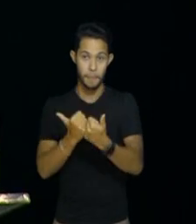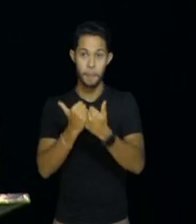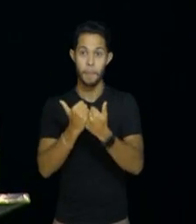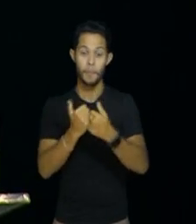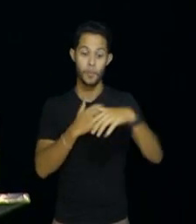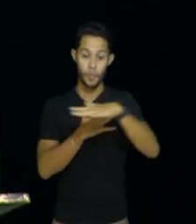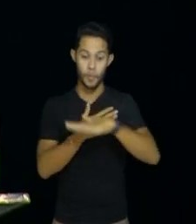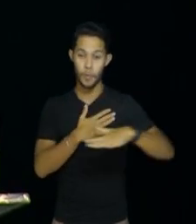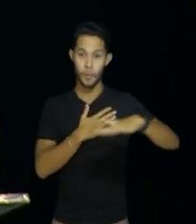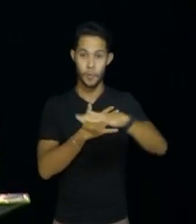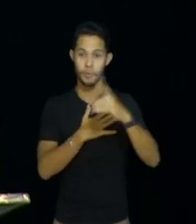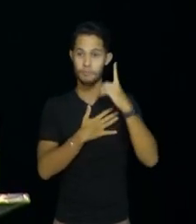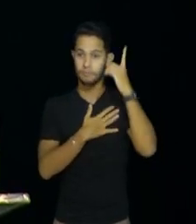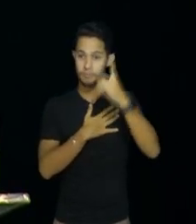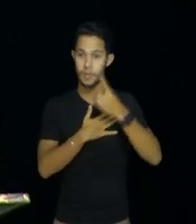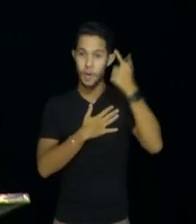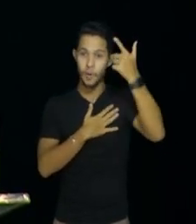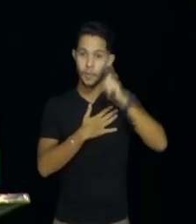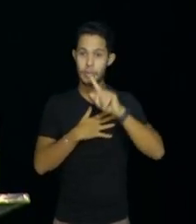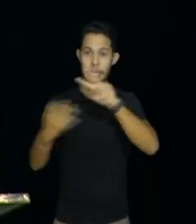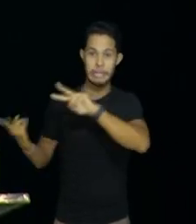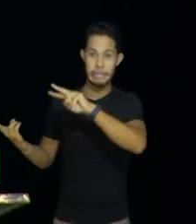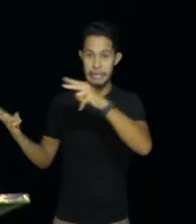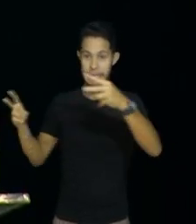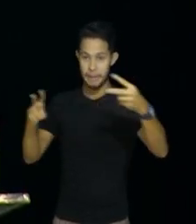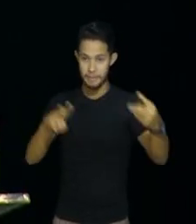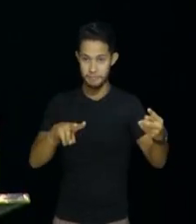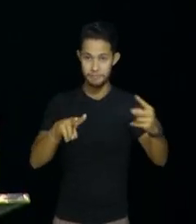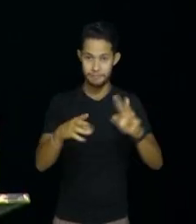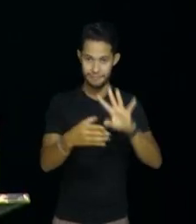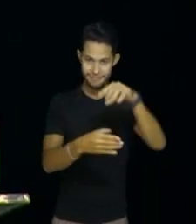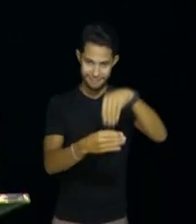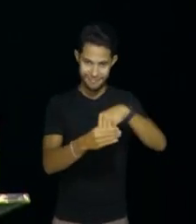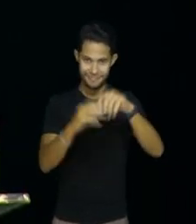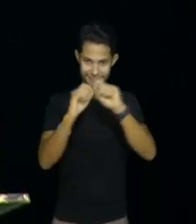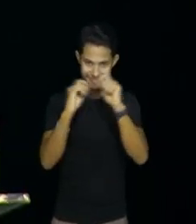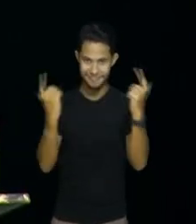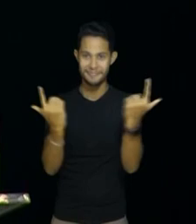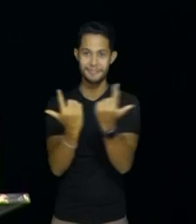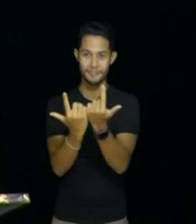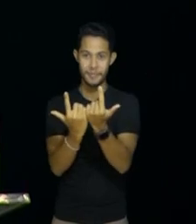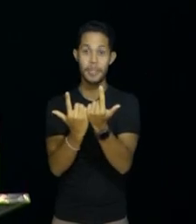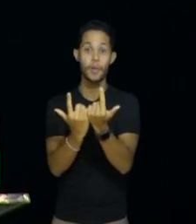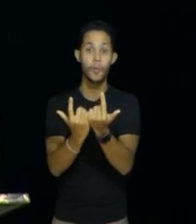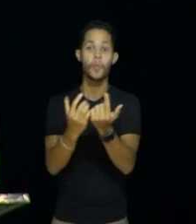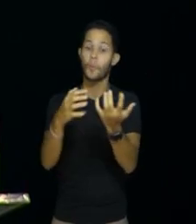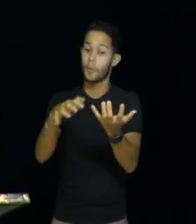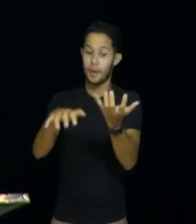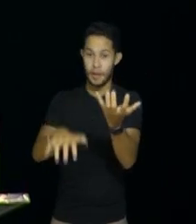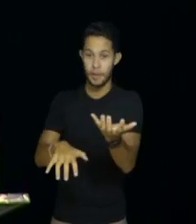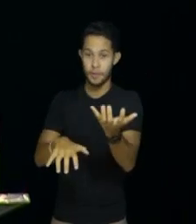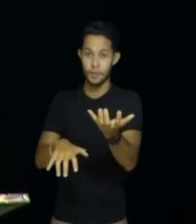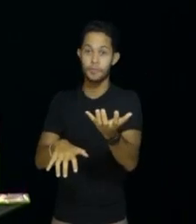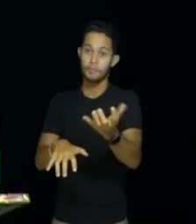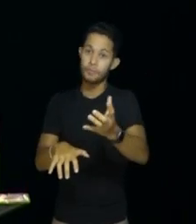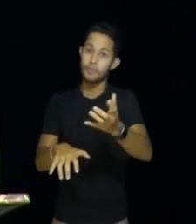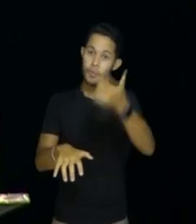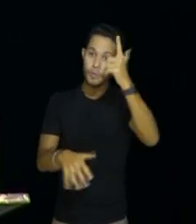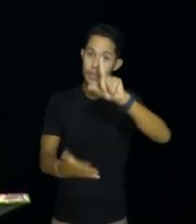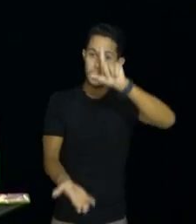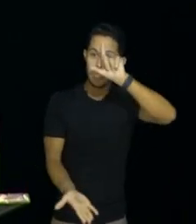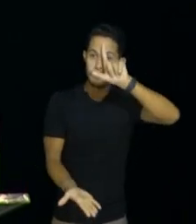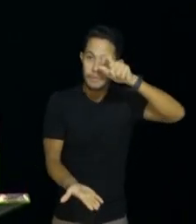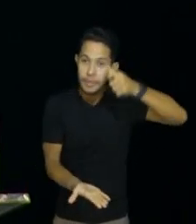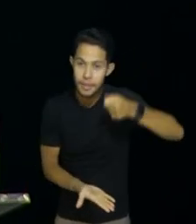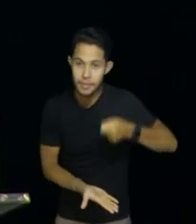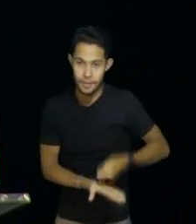repente, fazer isso tramitar nessa casa, para que o Congresso Nacional se posicione em defesa das suas atribuições